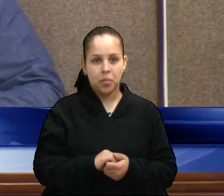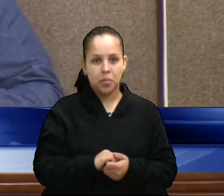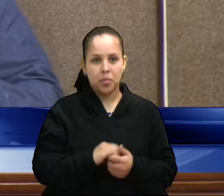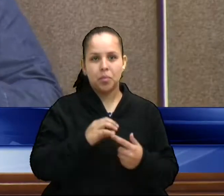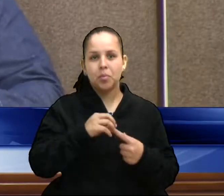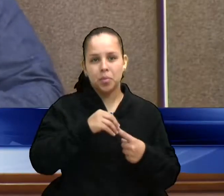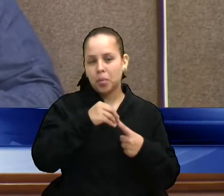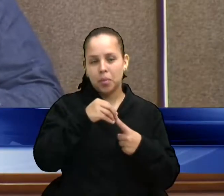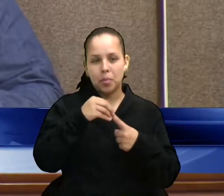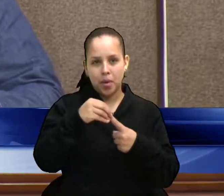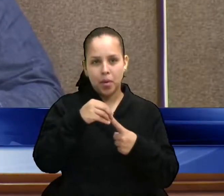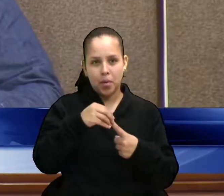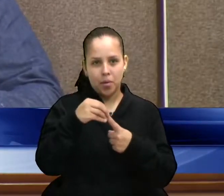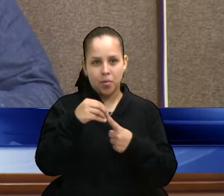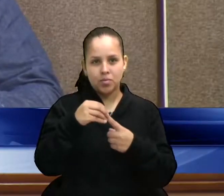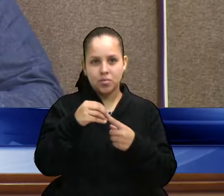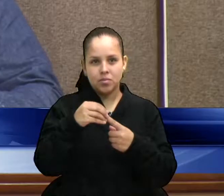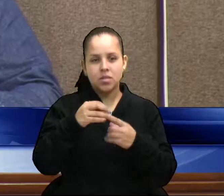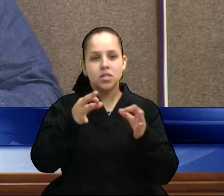concreta